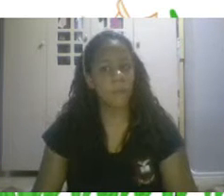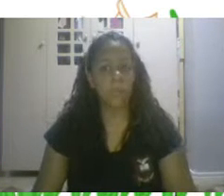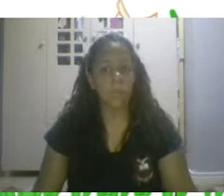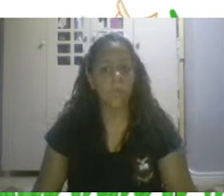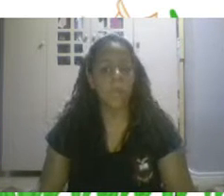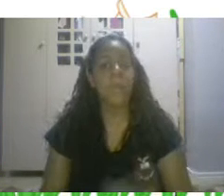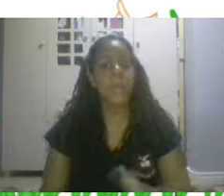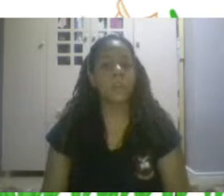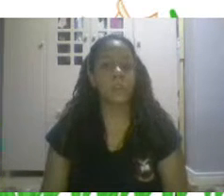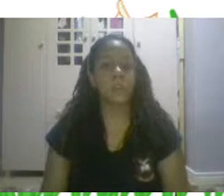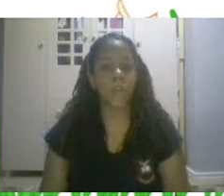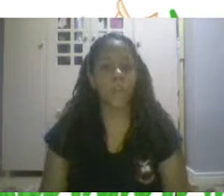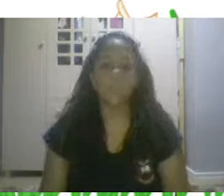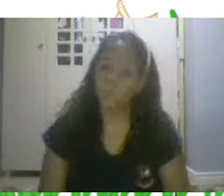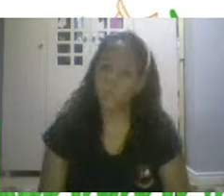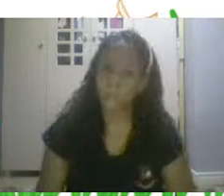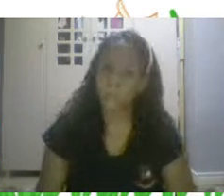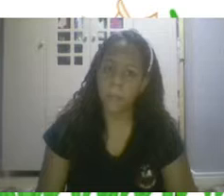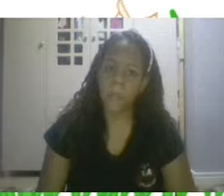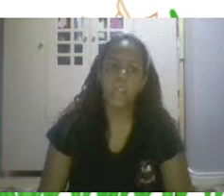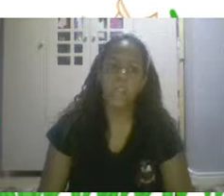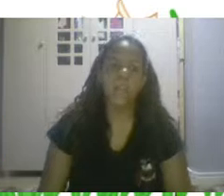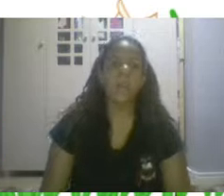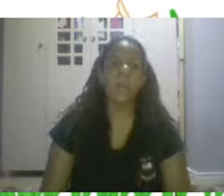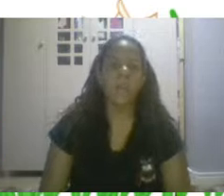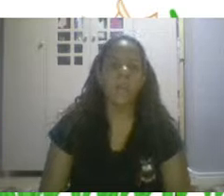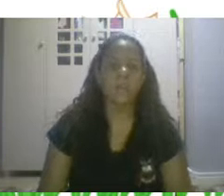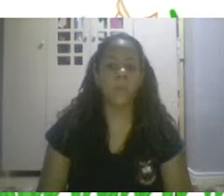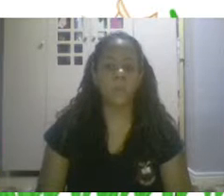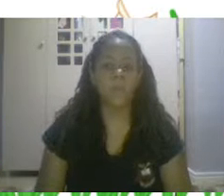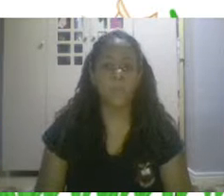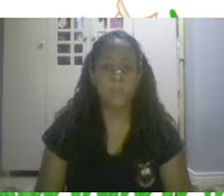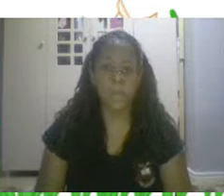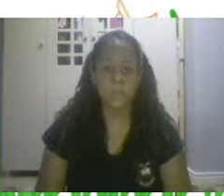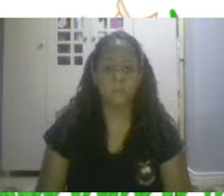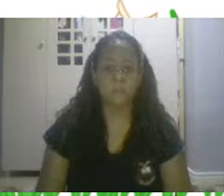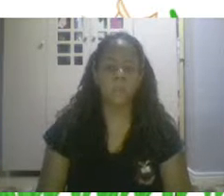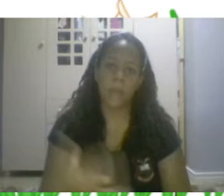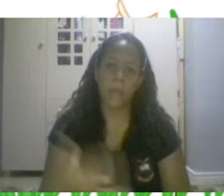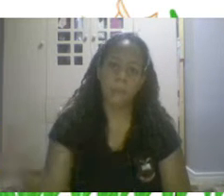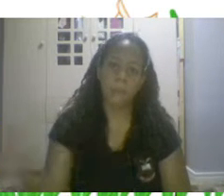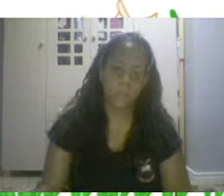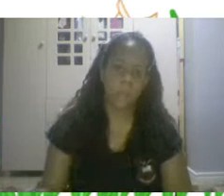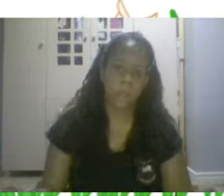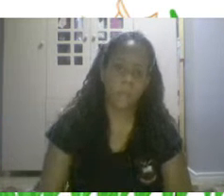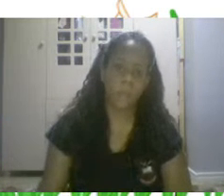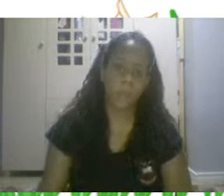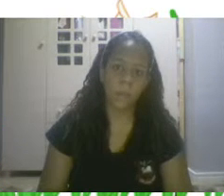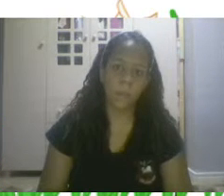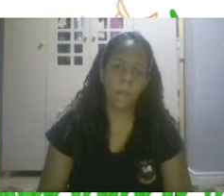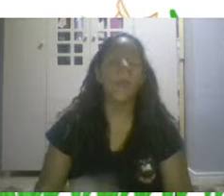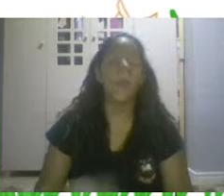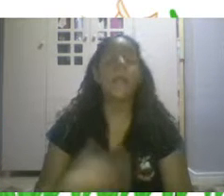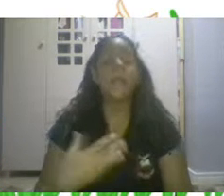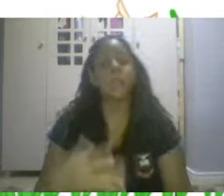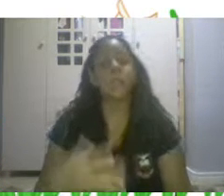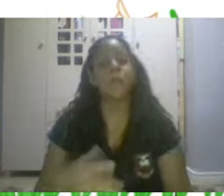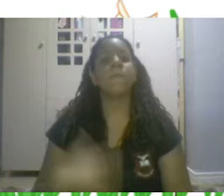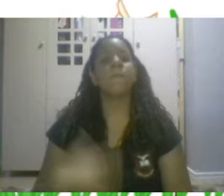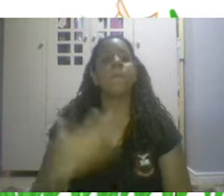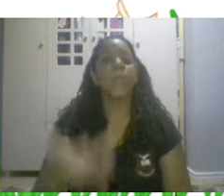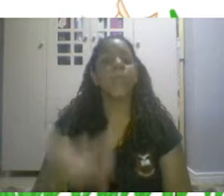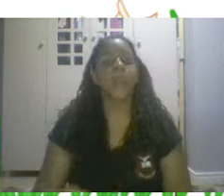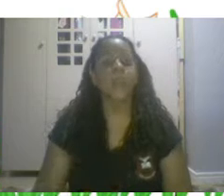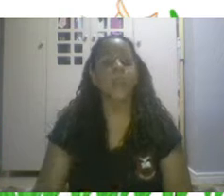vivo, ok? Isso acontece com os animais e acontece com o ser humano. No caso, o ser humano também é um animal.